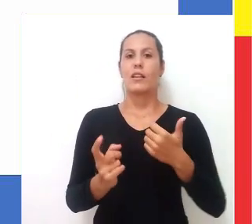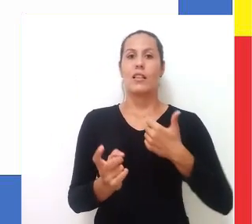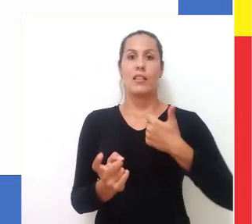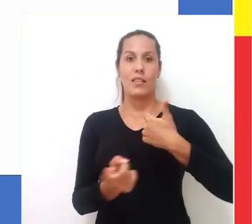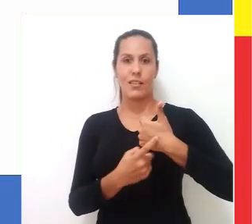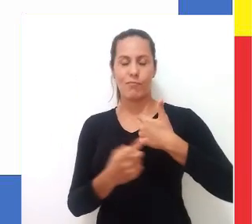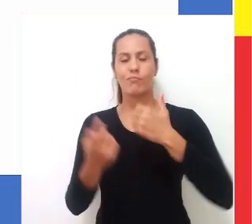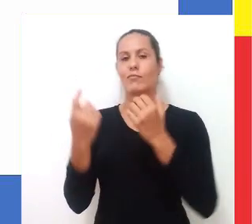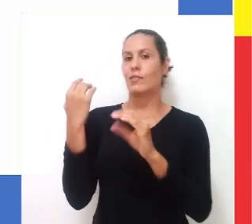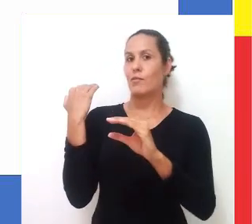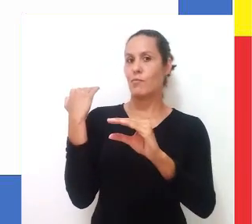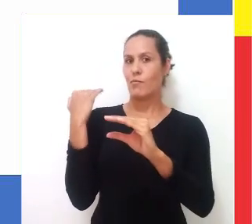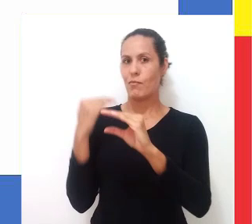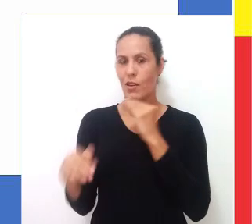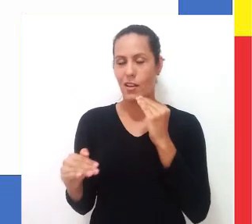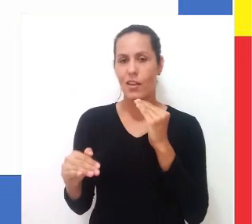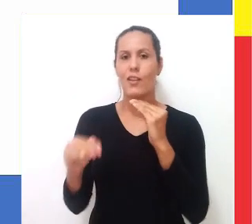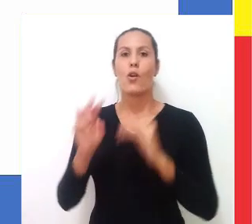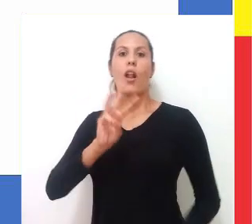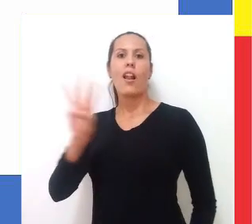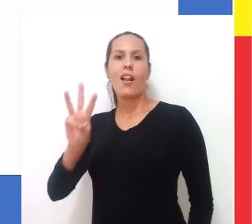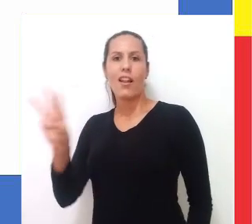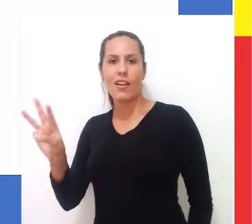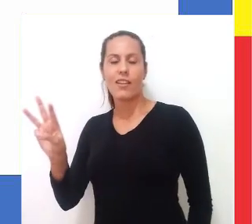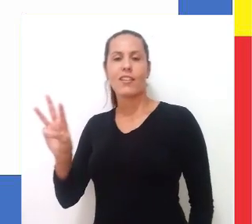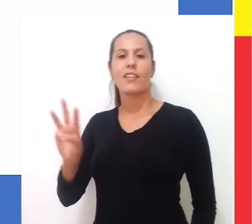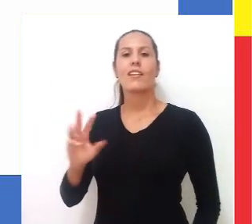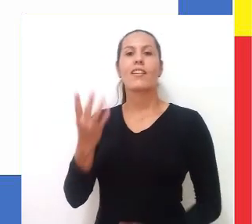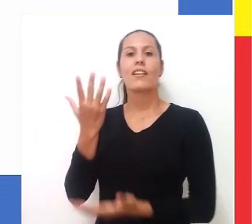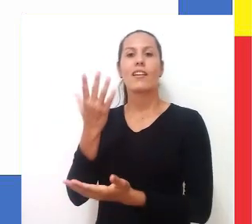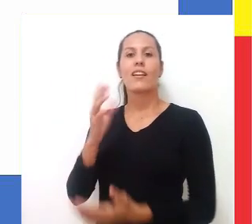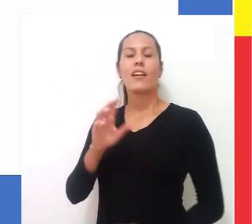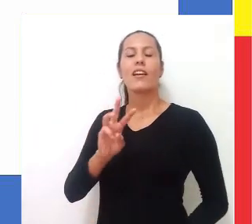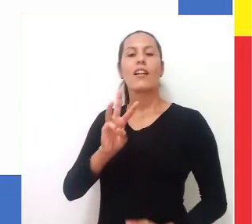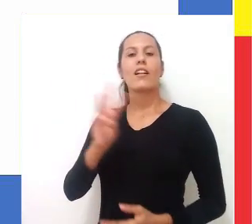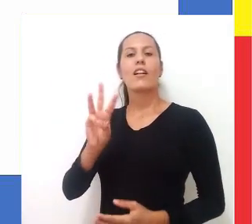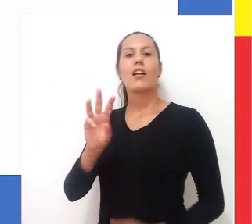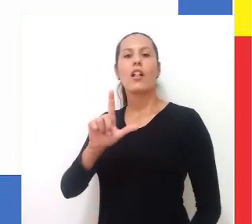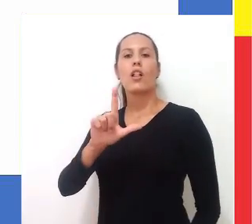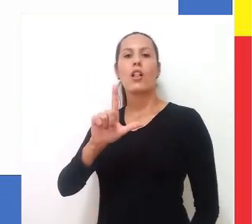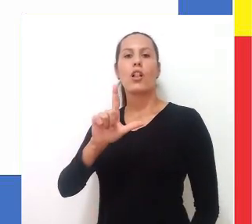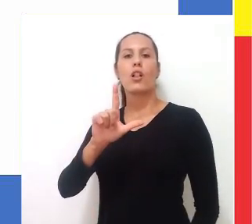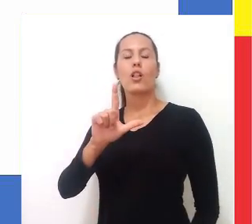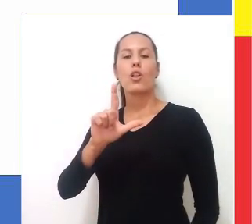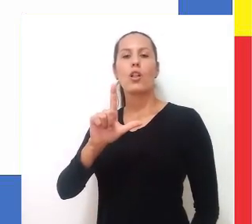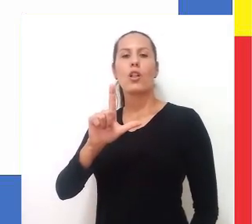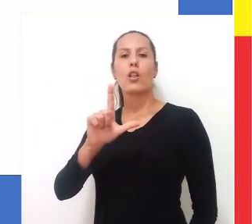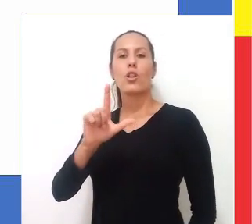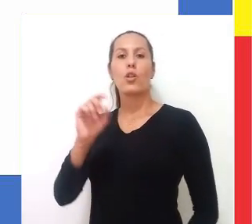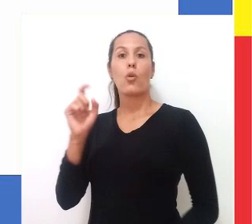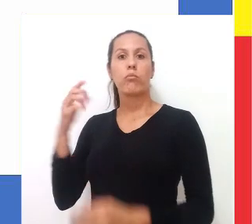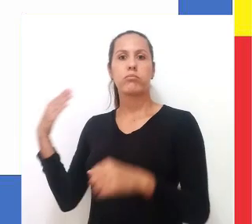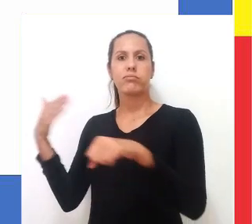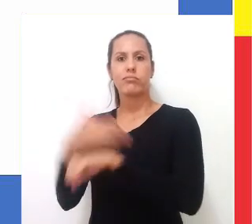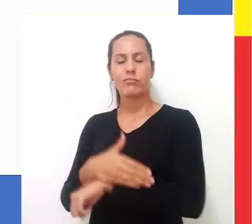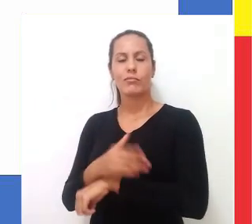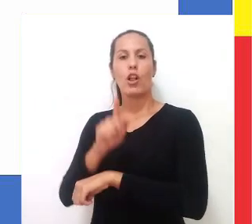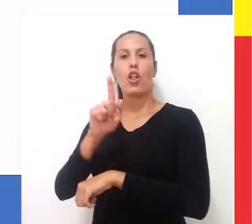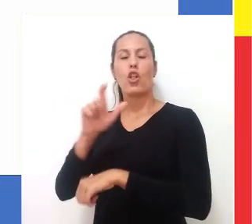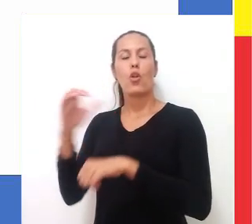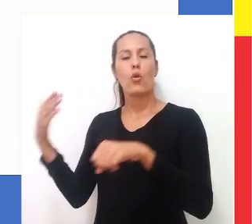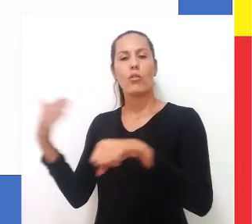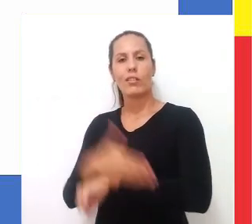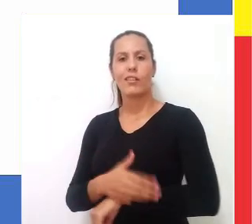slide, e-mail, link, login, site, like,